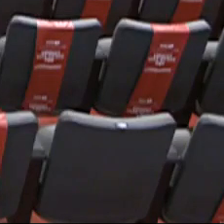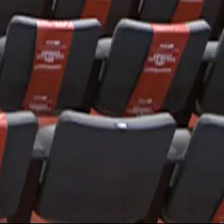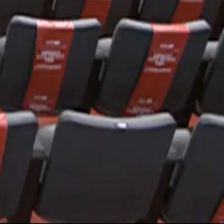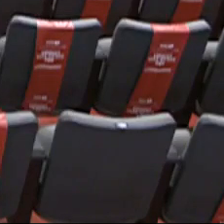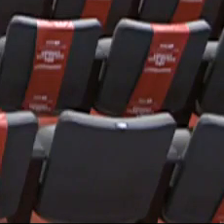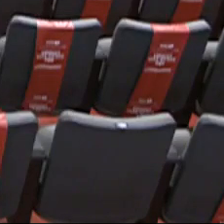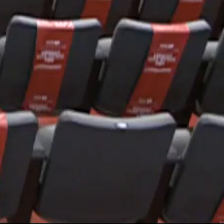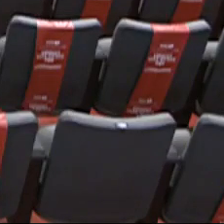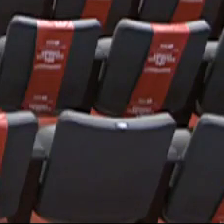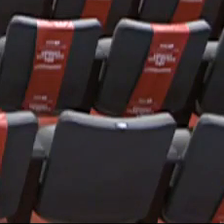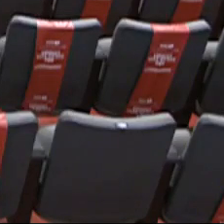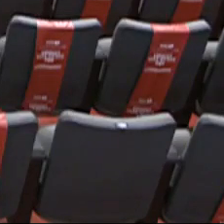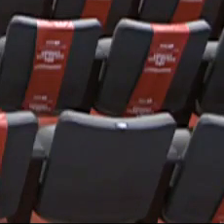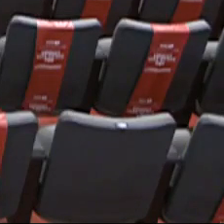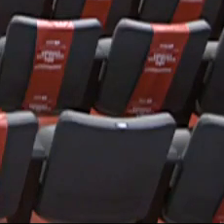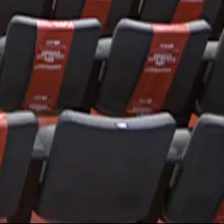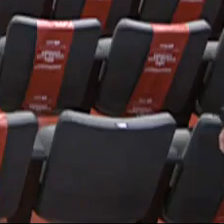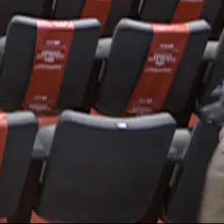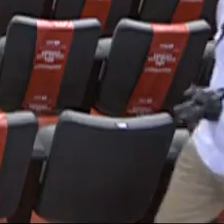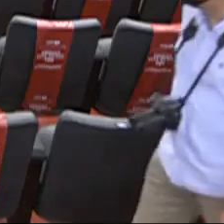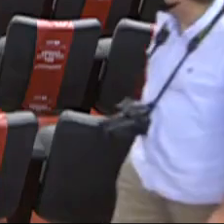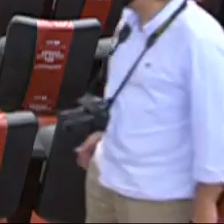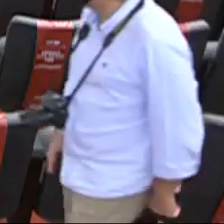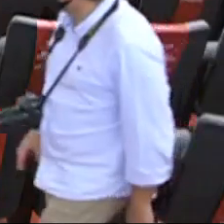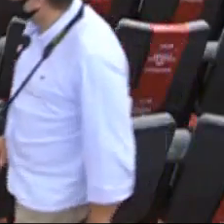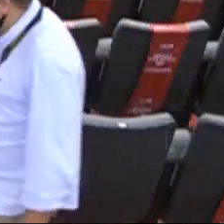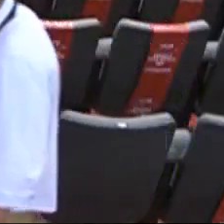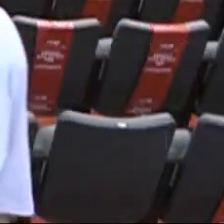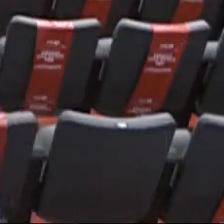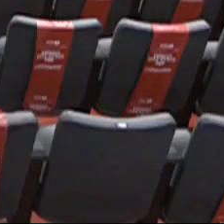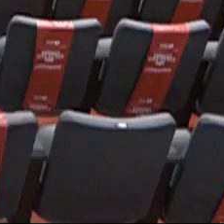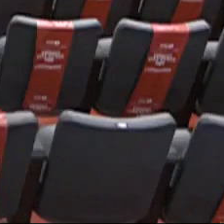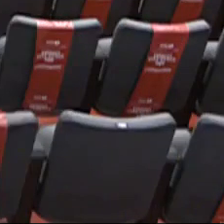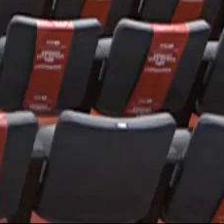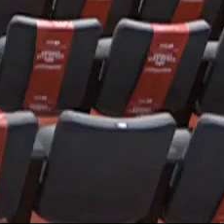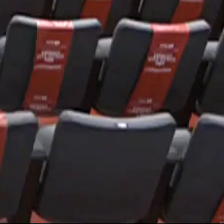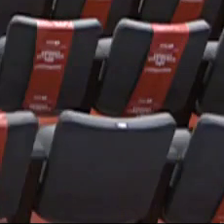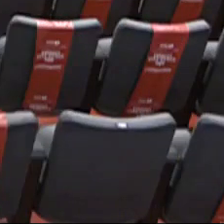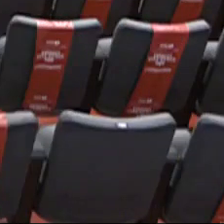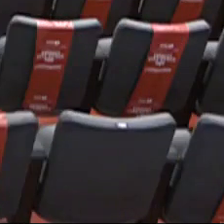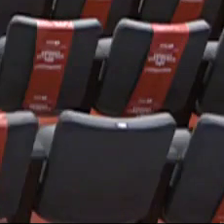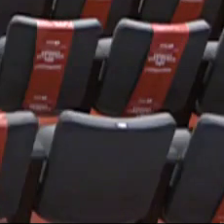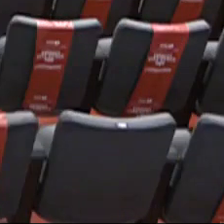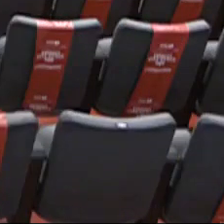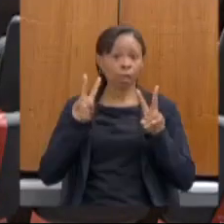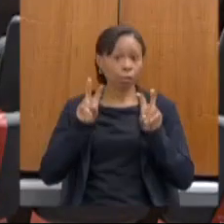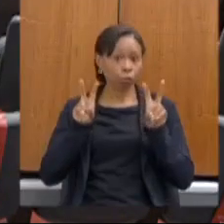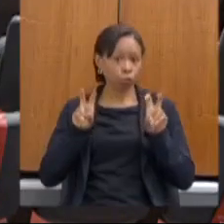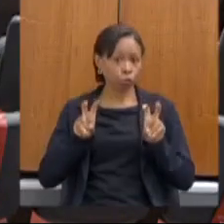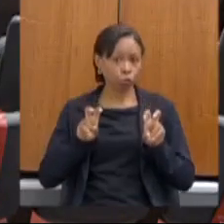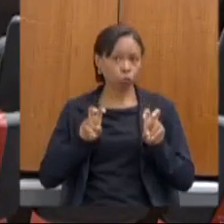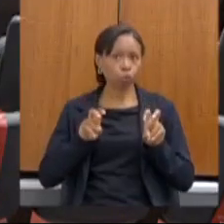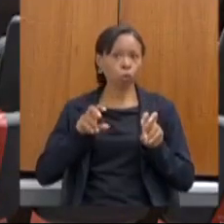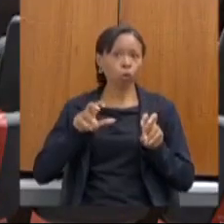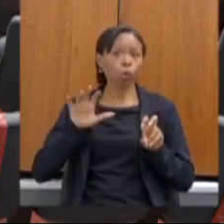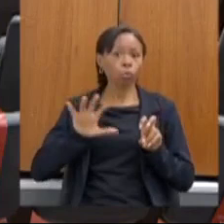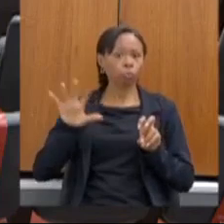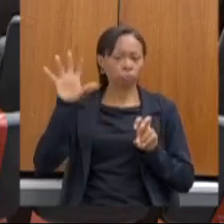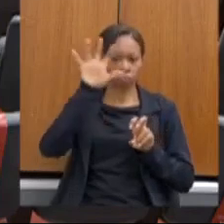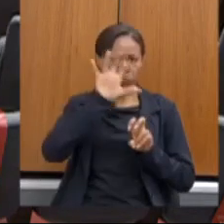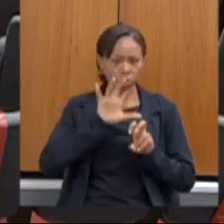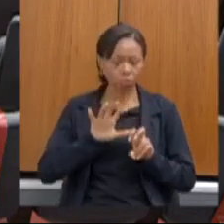conjunta das comissões de Minas e energia de assuntos municipais e regionalização de desenvolvimento econômico